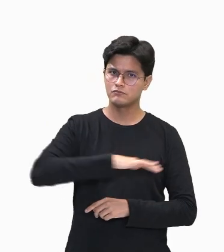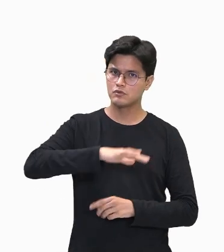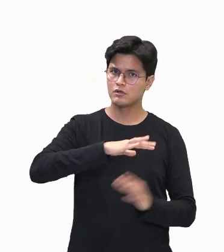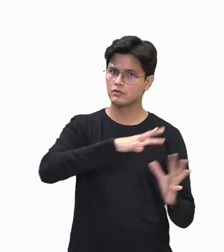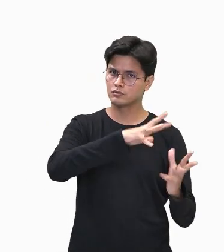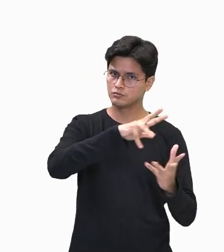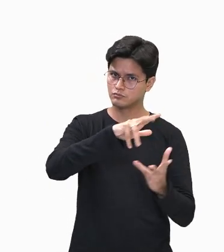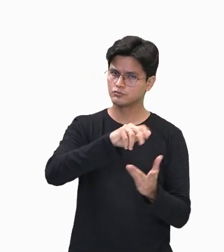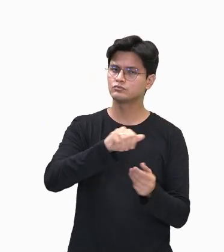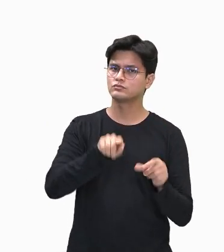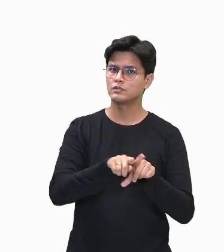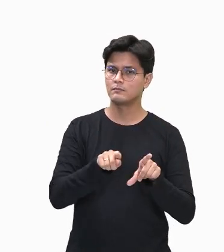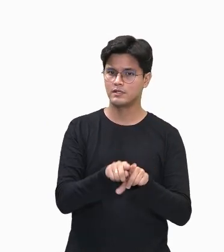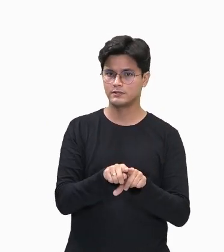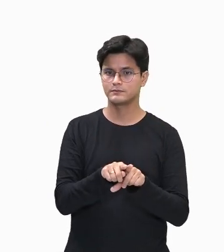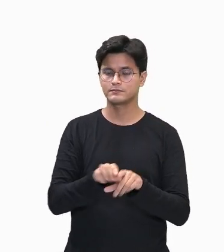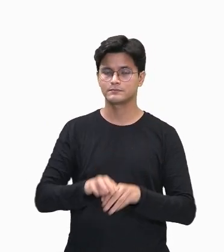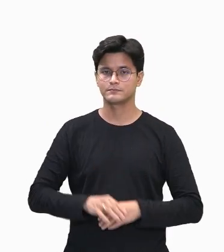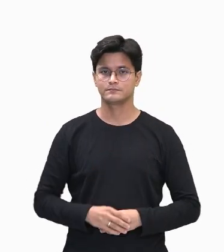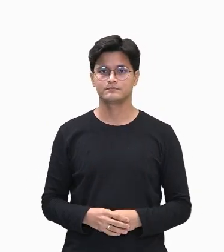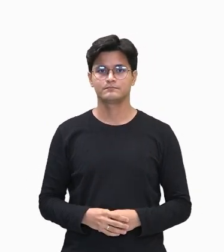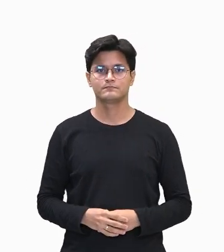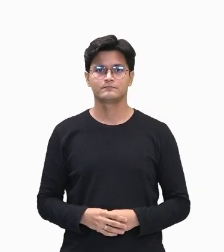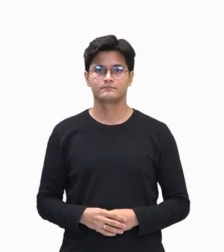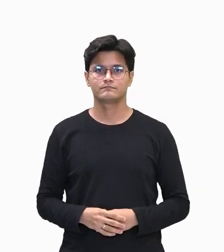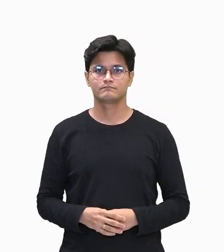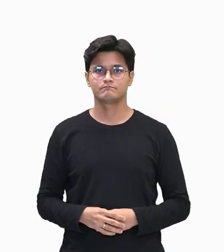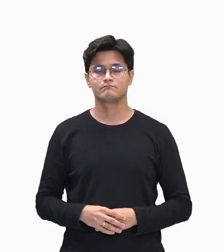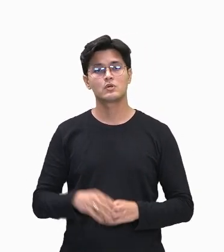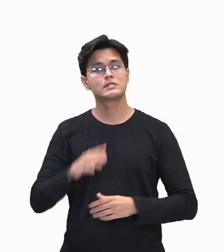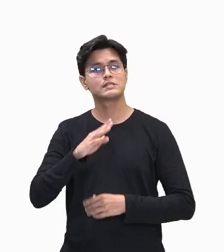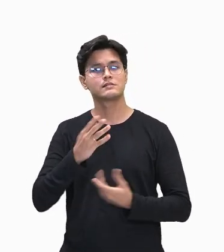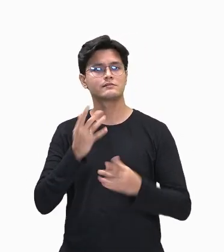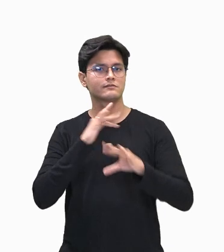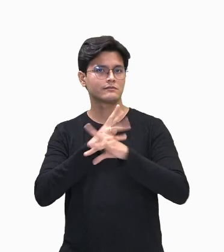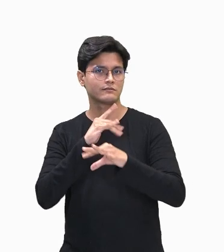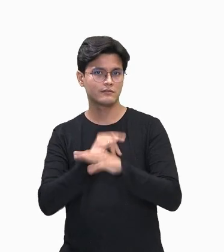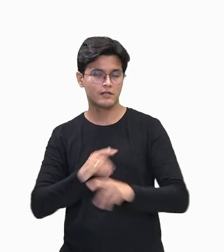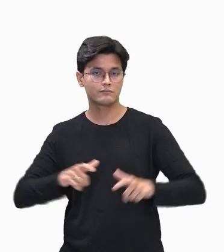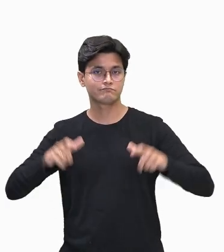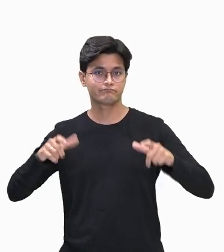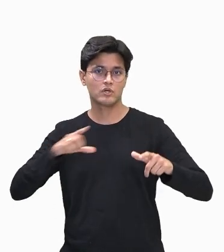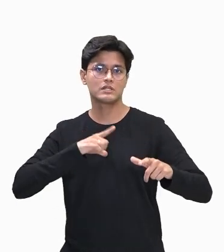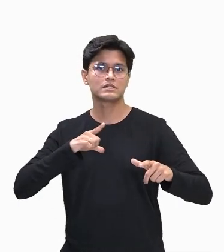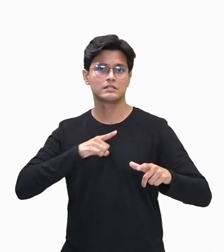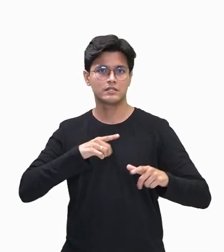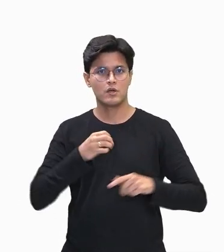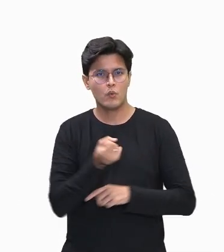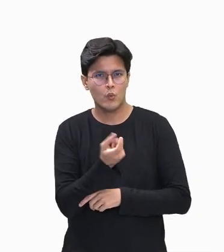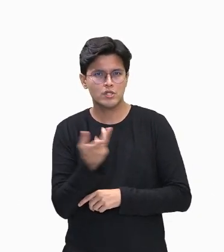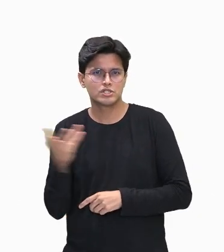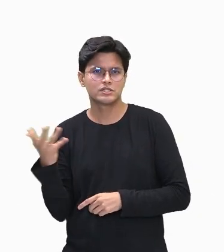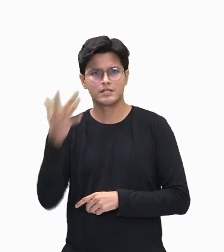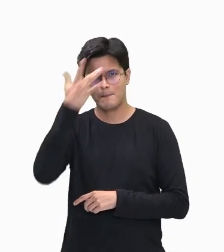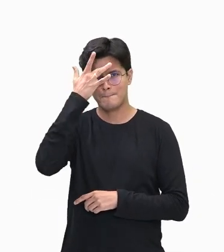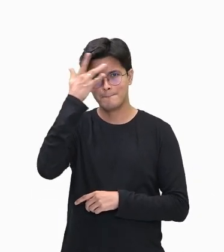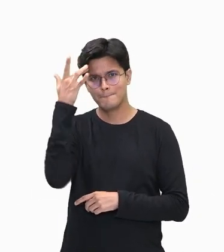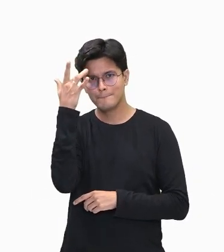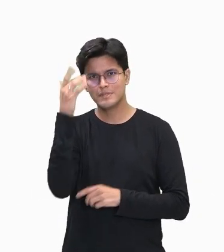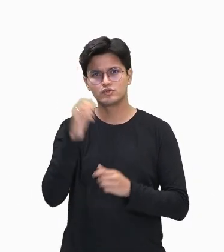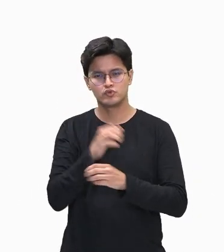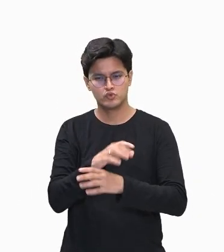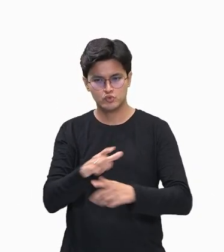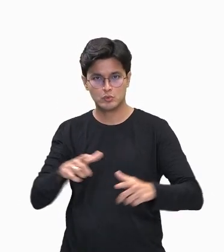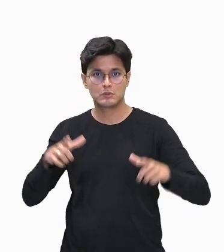mundial também, né? E essa grande metrópole, ela tem uma alta densidade populacional, a cidade de São